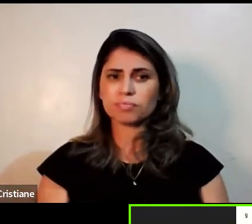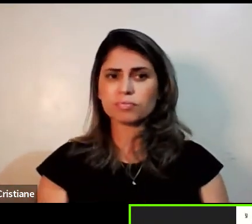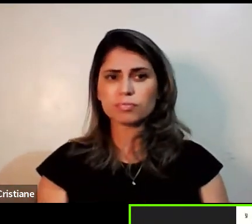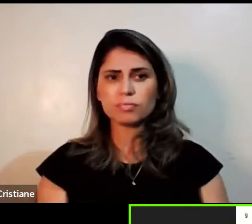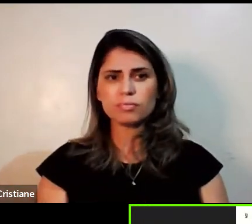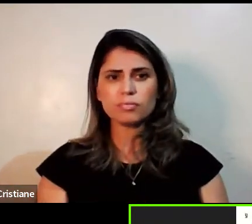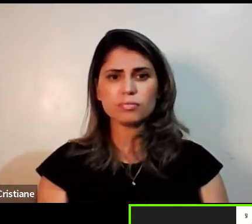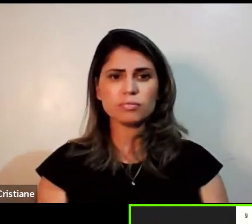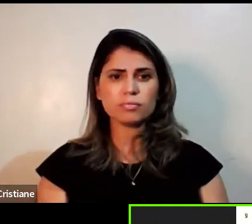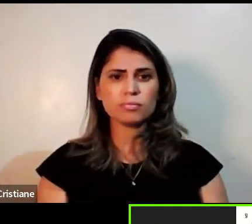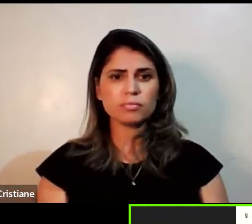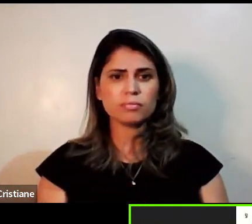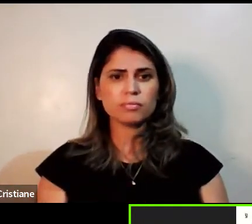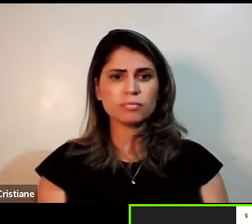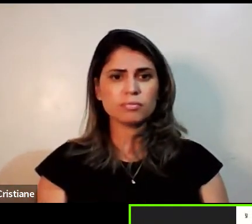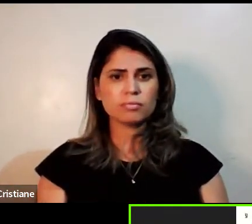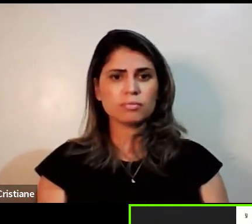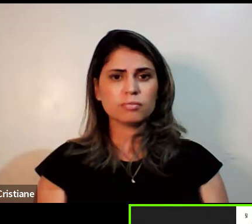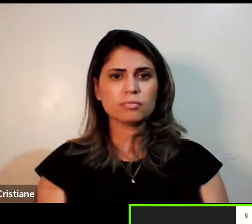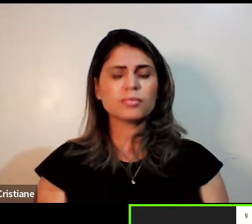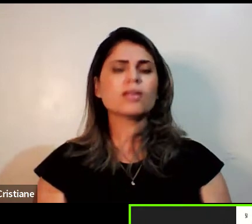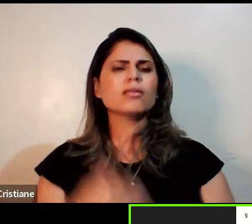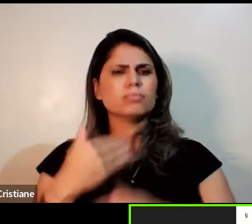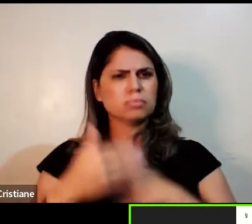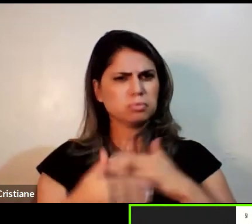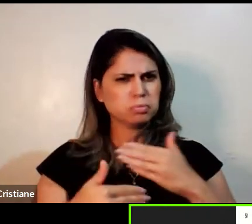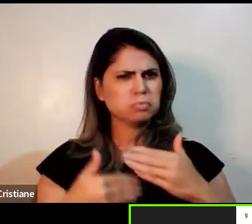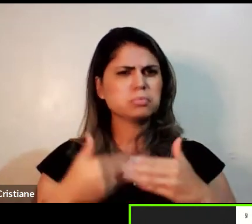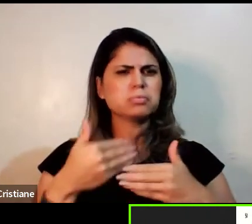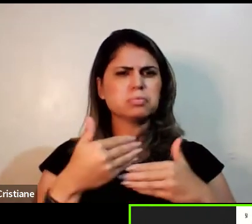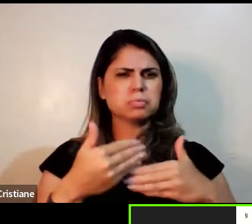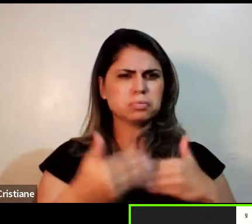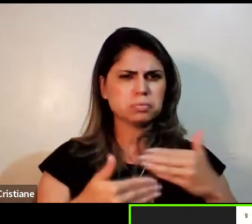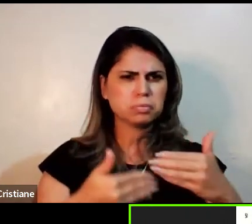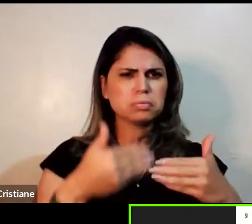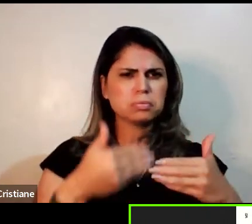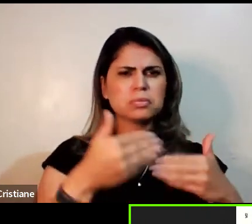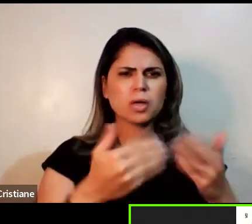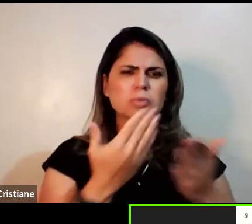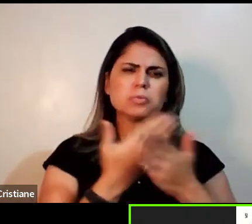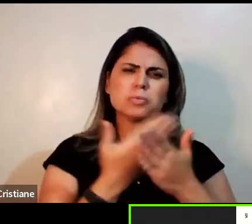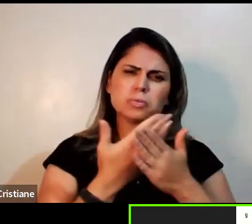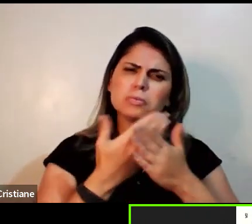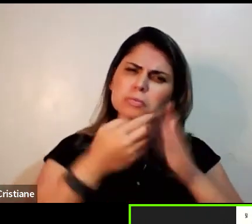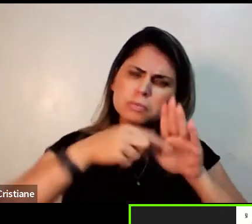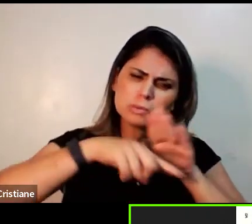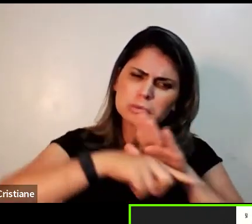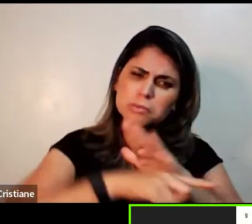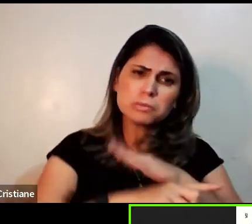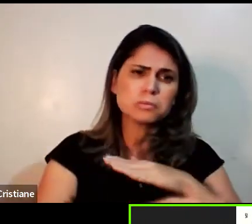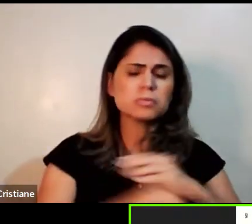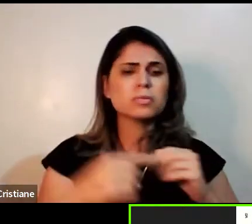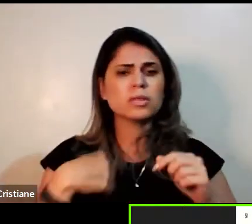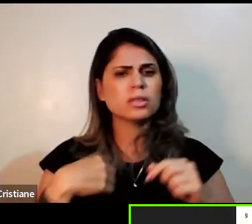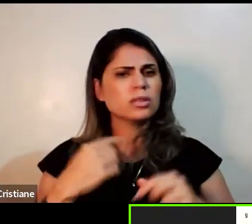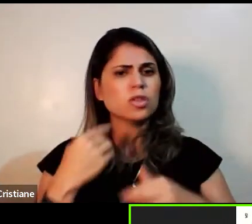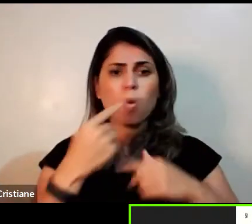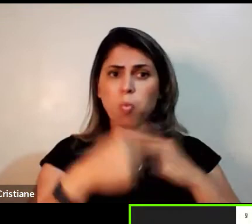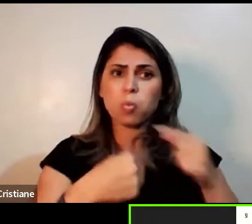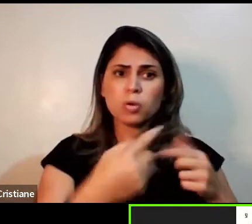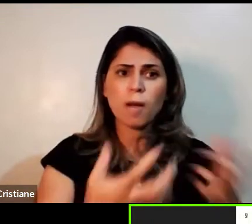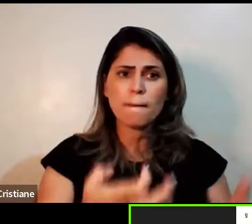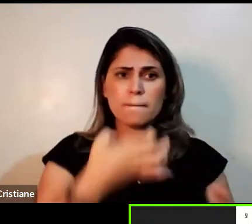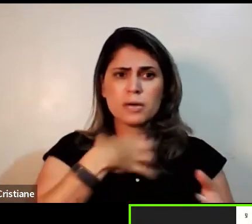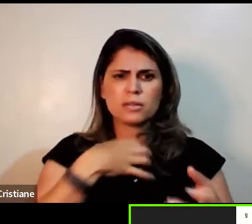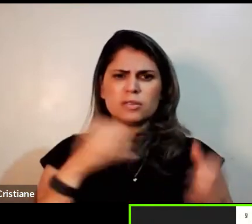aí foi passando o tempo, eu continuava procurando por diagnóstico e só piorando. Eu comecei a sentir